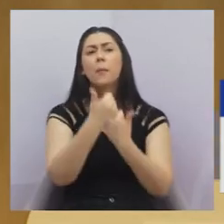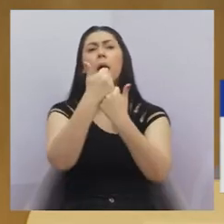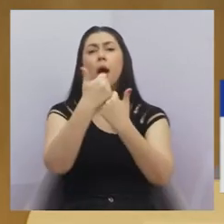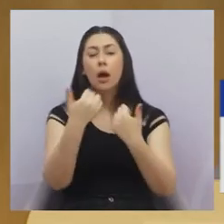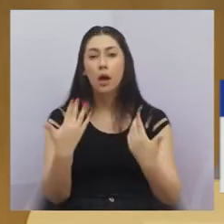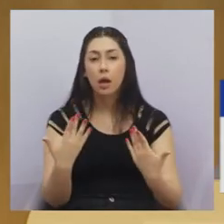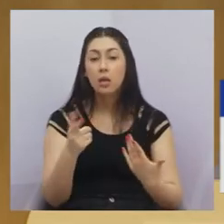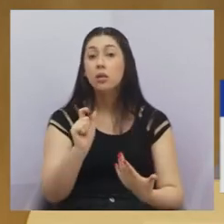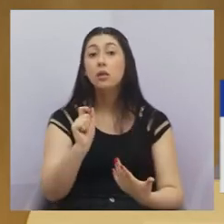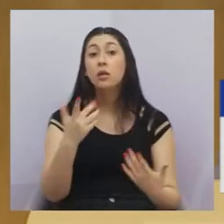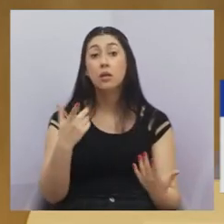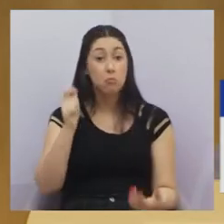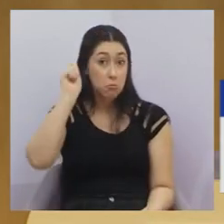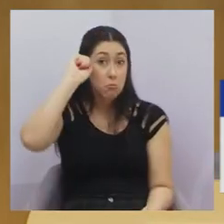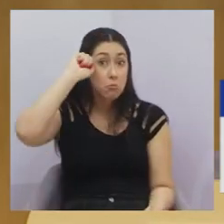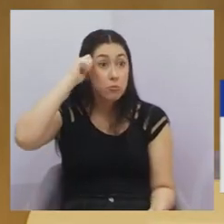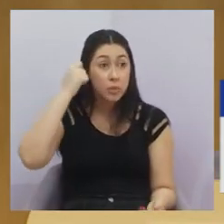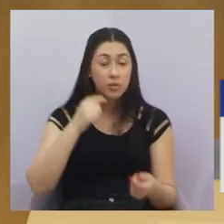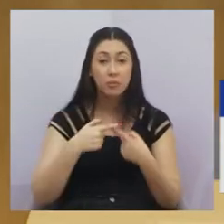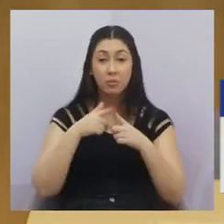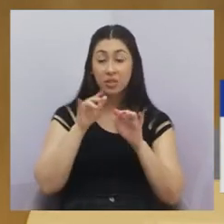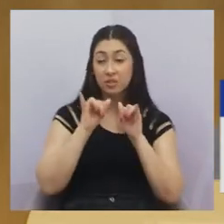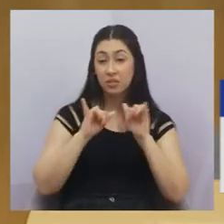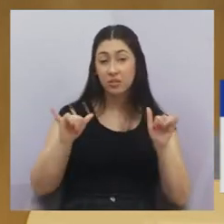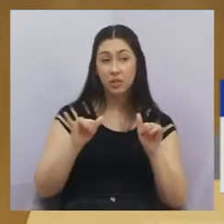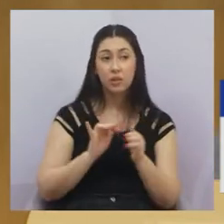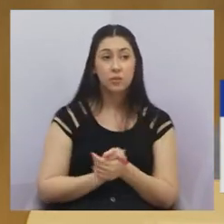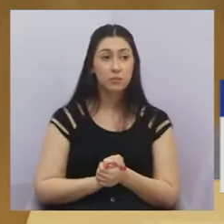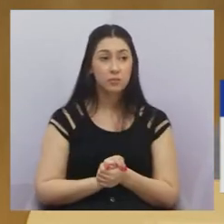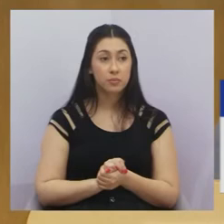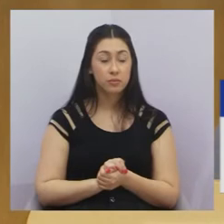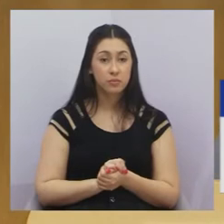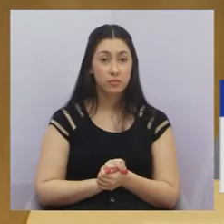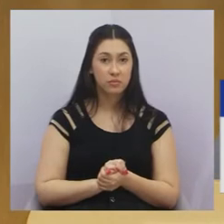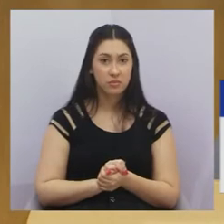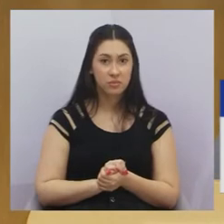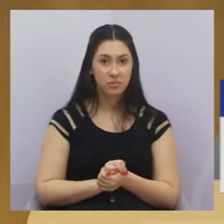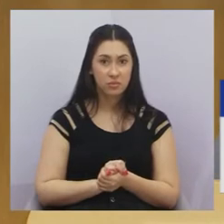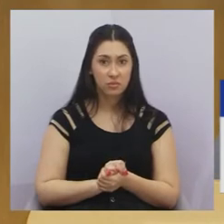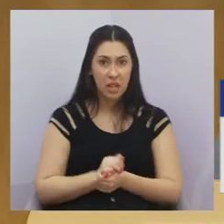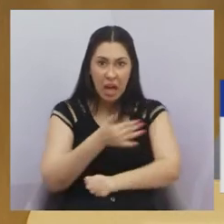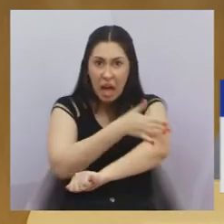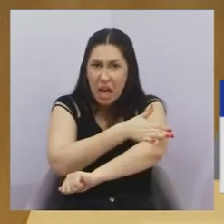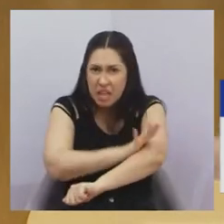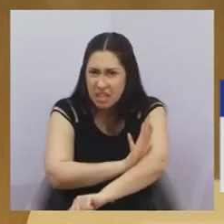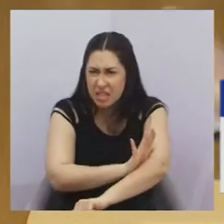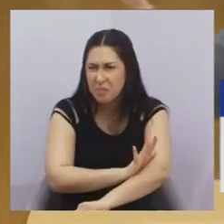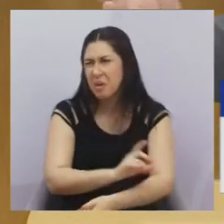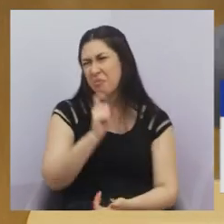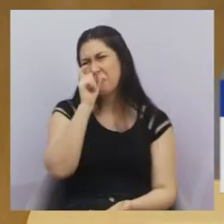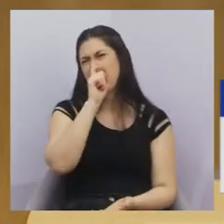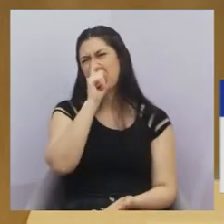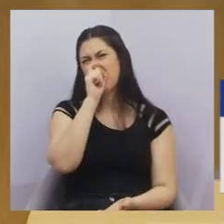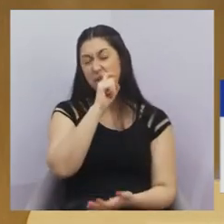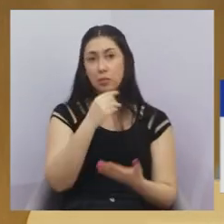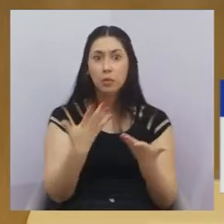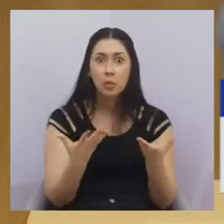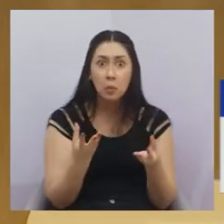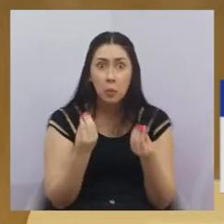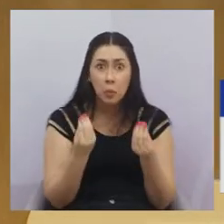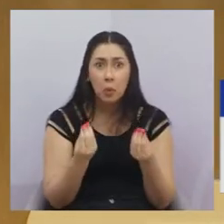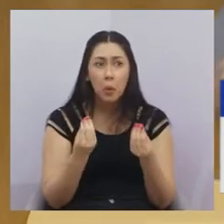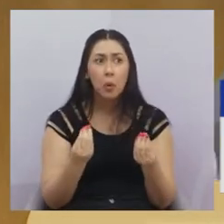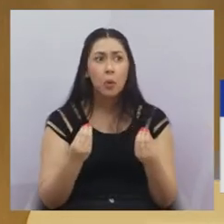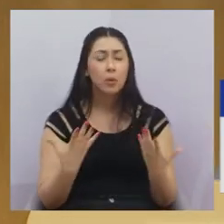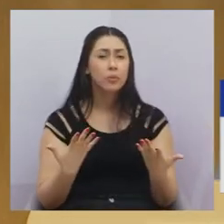um negro. E ele disse em alto e bom tom, que não existe racismo no nosso país. Então, é mais uma atitude para